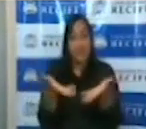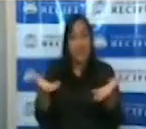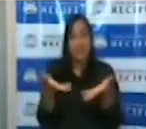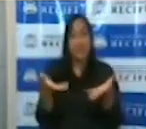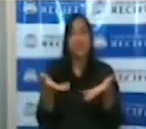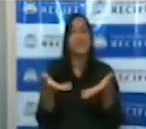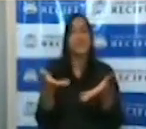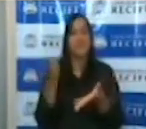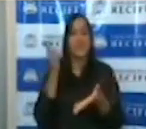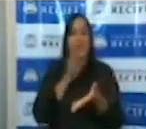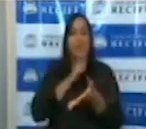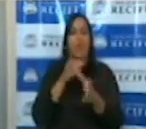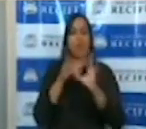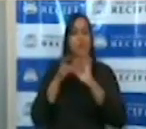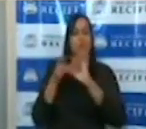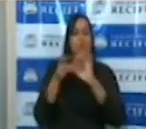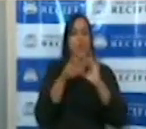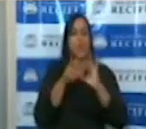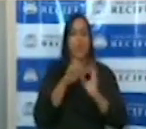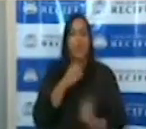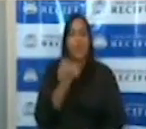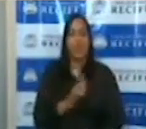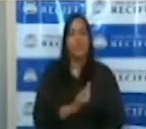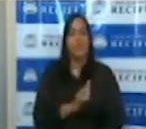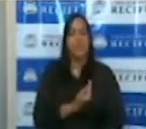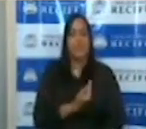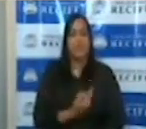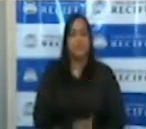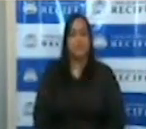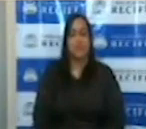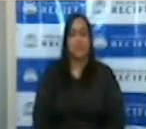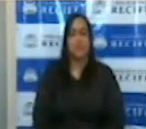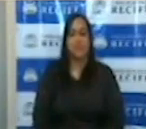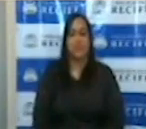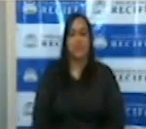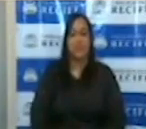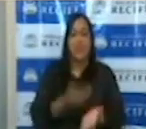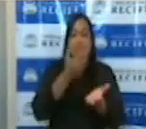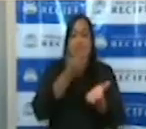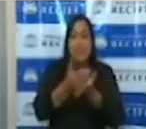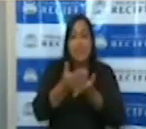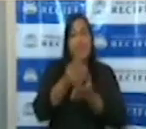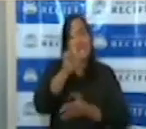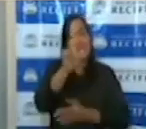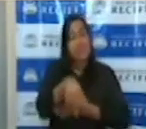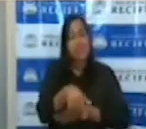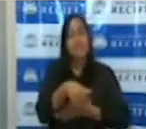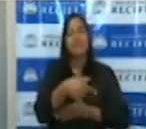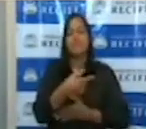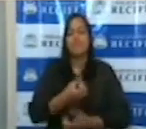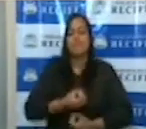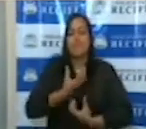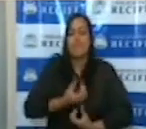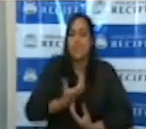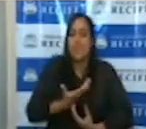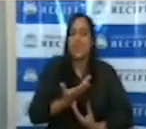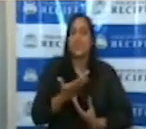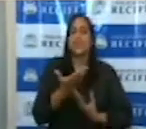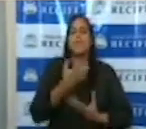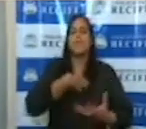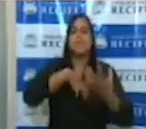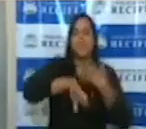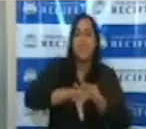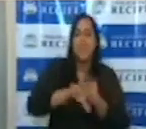esta é uma conquista coletiva. Tenho certeza que iniciativas assim inspiram mudanças de hábito e provocam lados